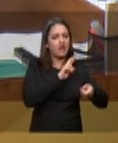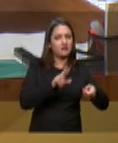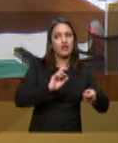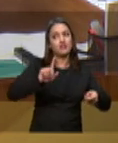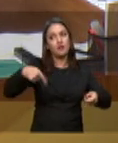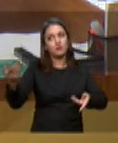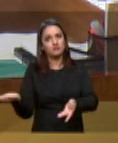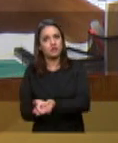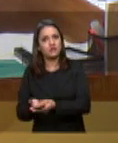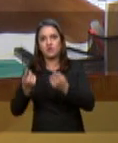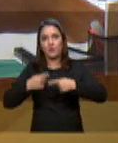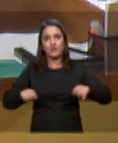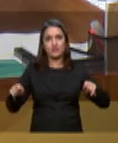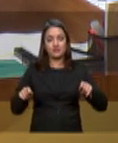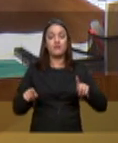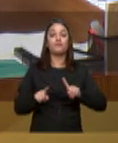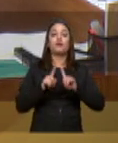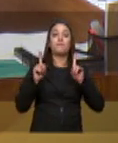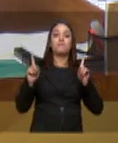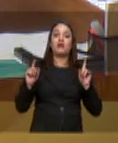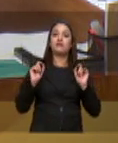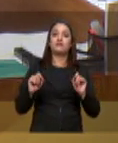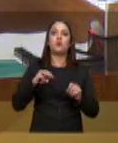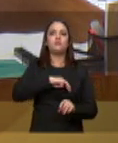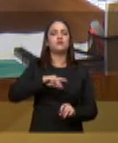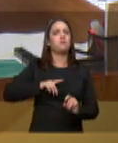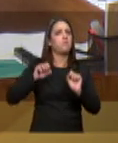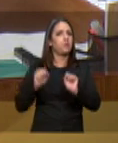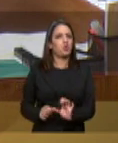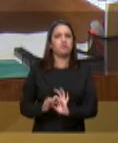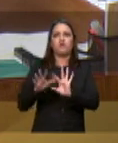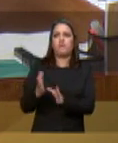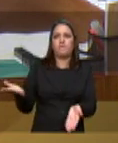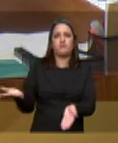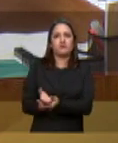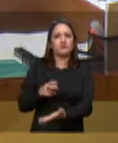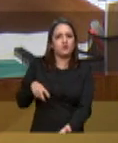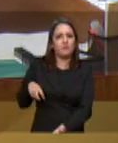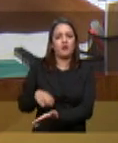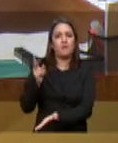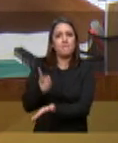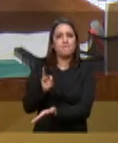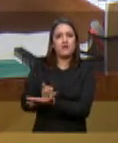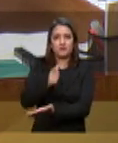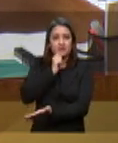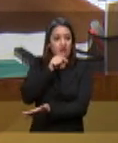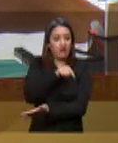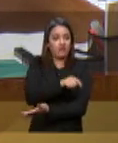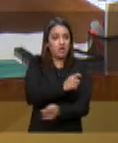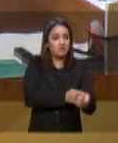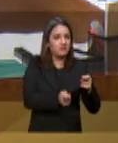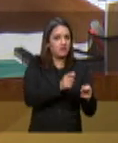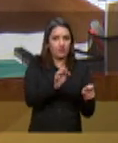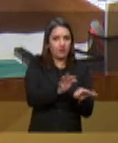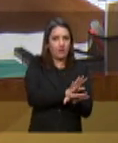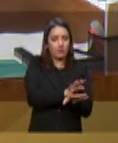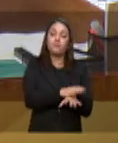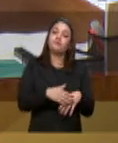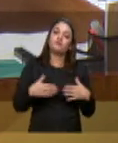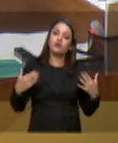para concluir daí que não fica impedido o Ministério Público de instaurar ação penal, apesar de ainda pendente o procedimento administrativo.